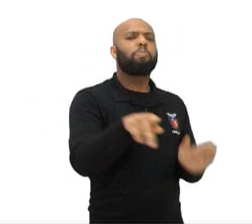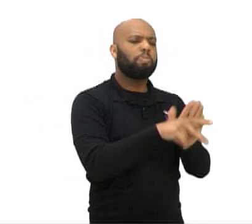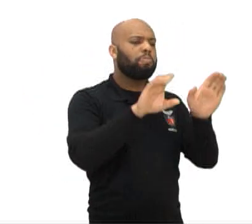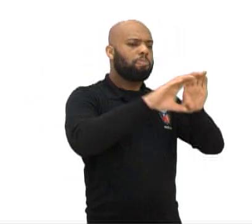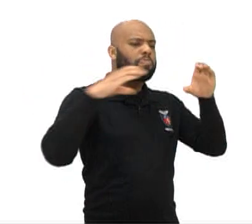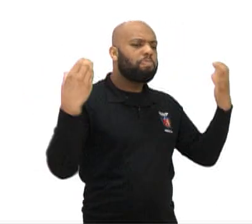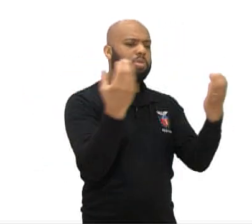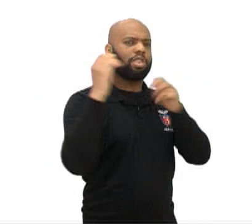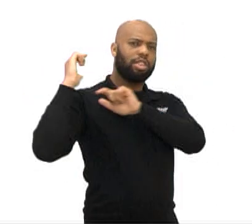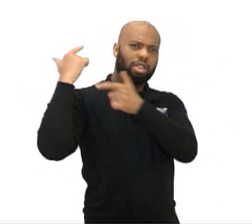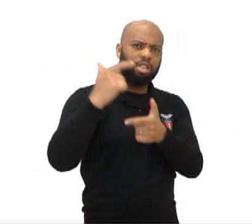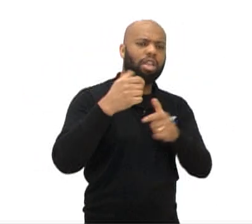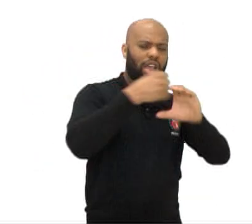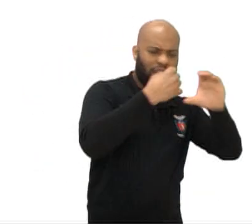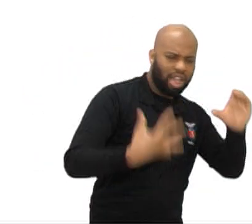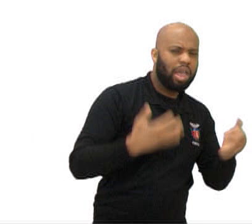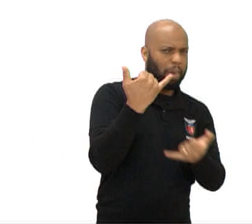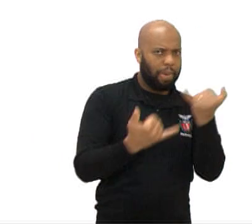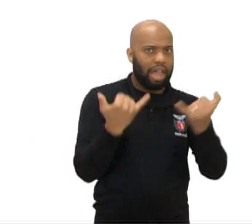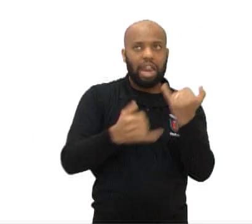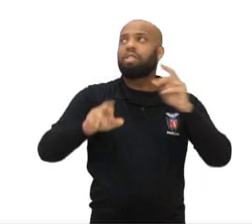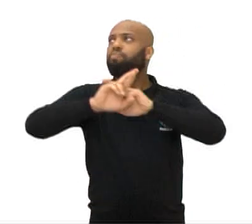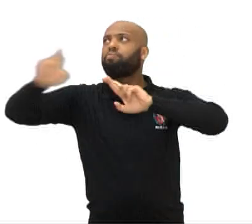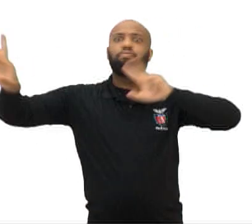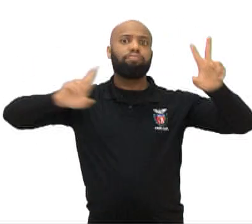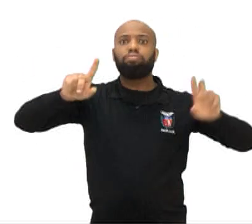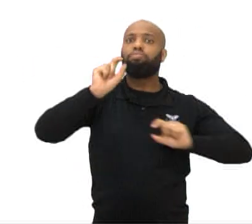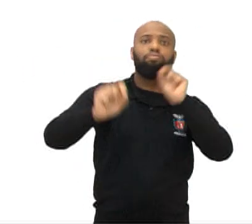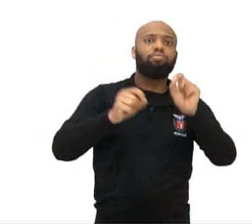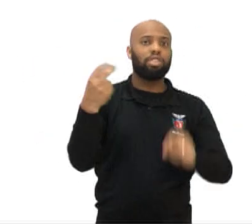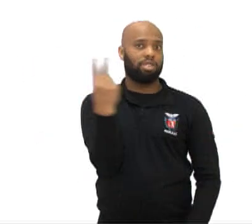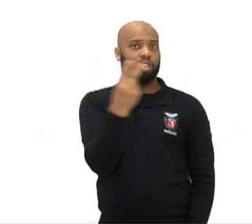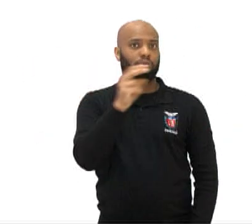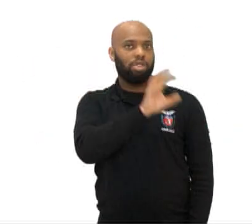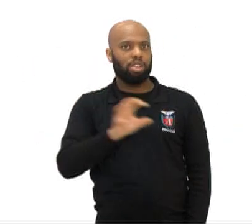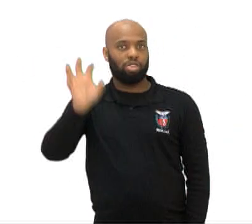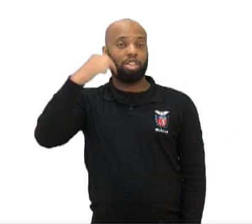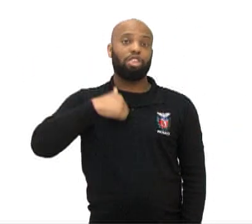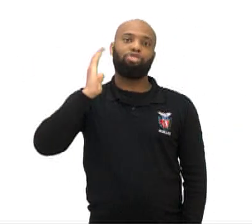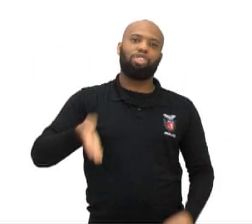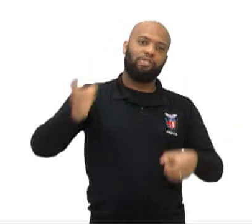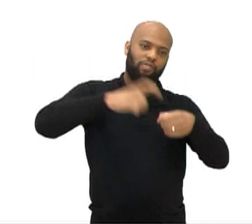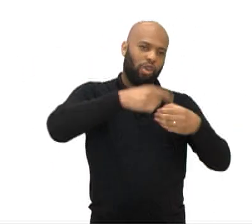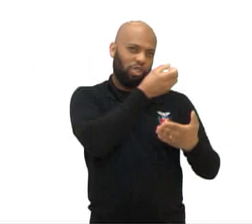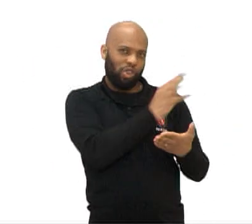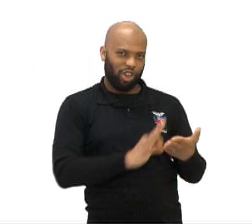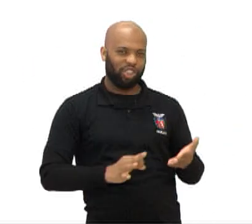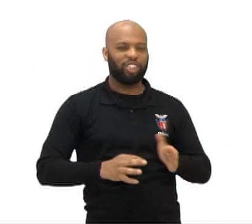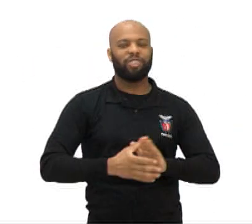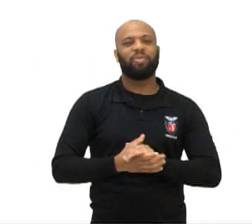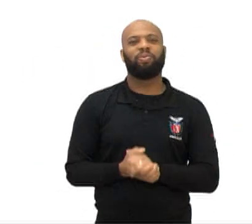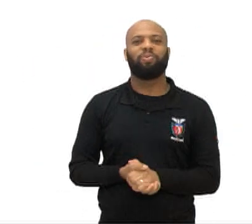com características, semelhanças, diferenças entre as duas regiões, e a gente já volta para corrigir.